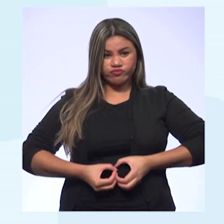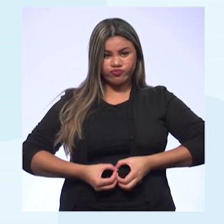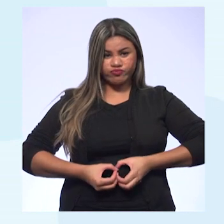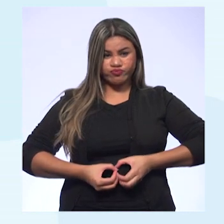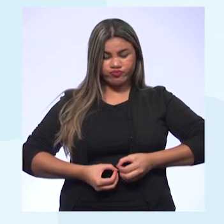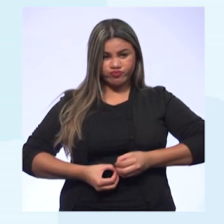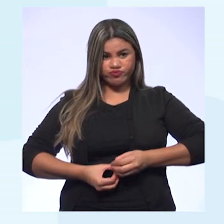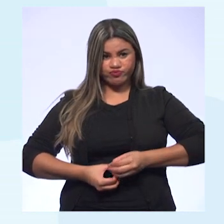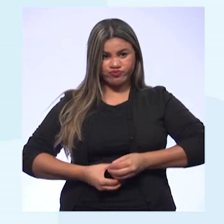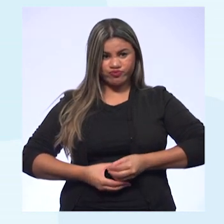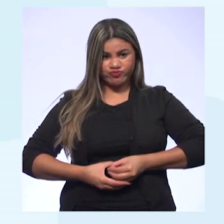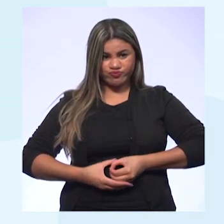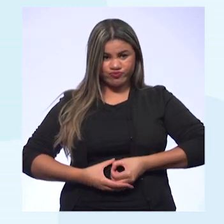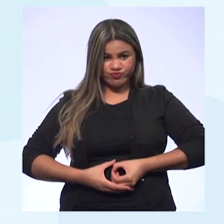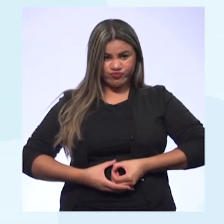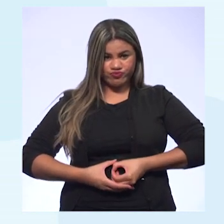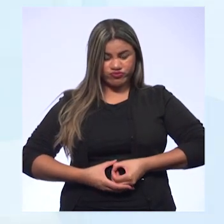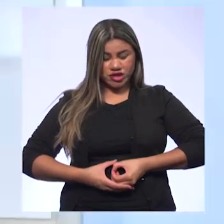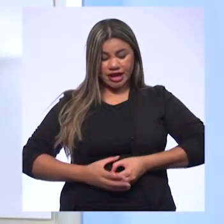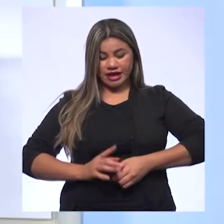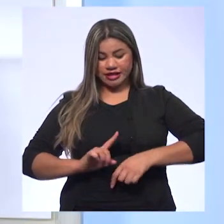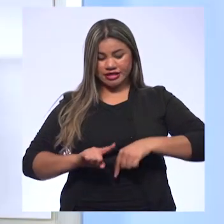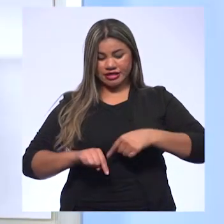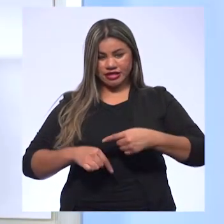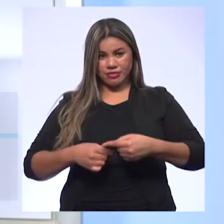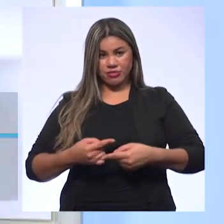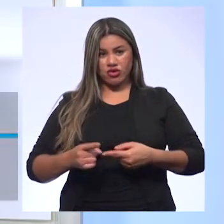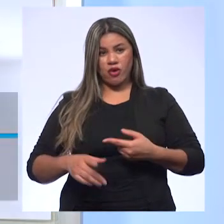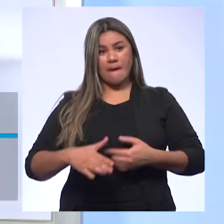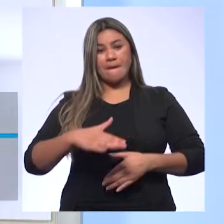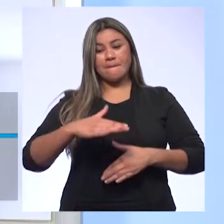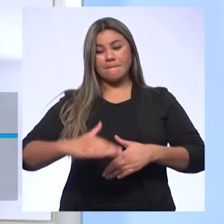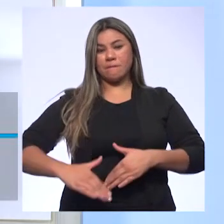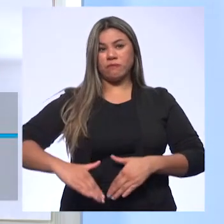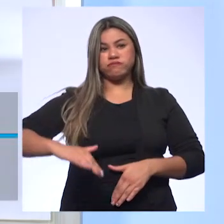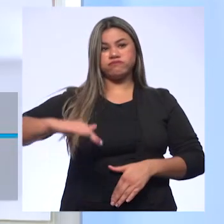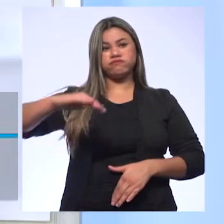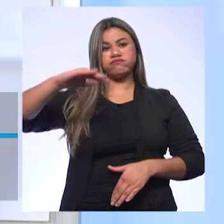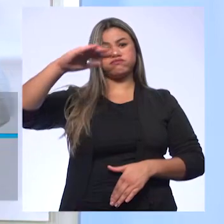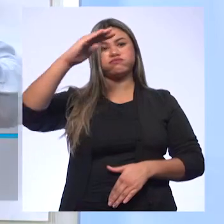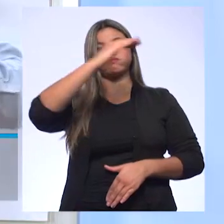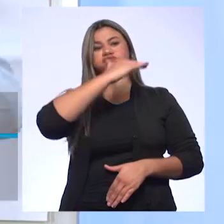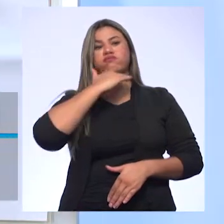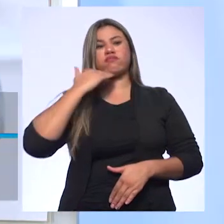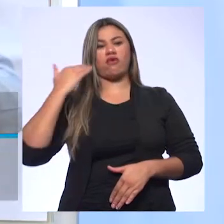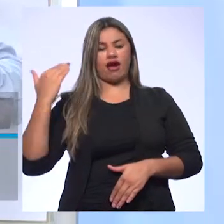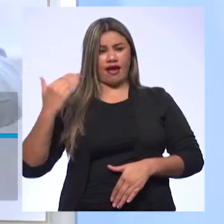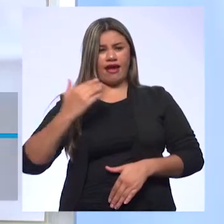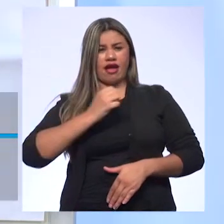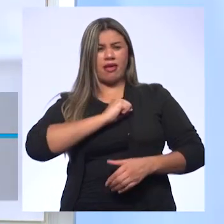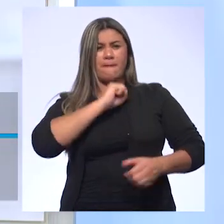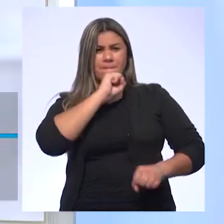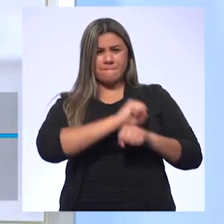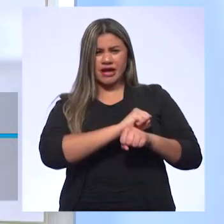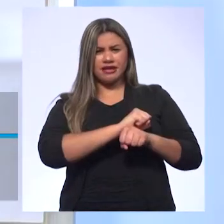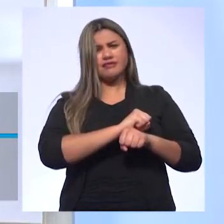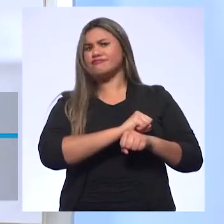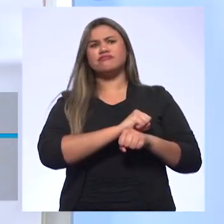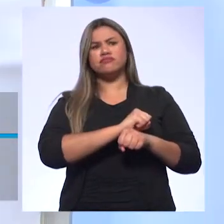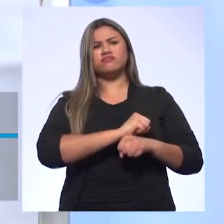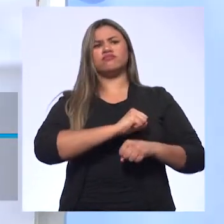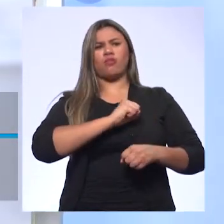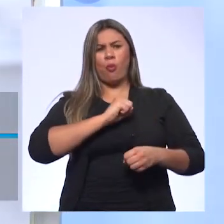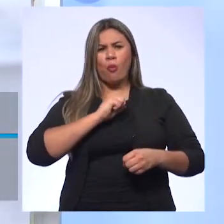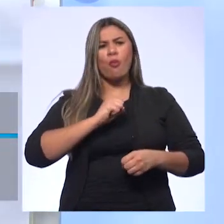hora de expirar, né, de vir a falecer e tal, ele não para de funcionar nunca, né? Ele é